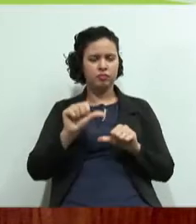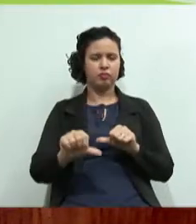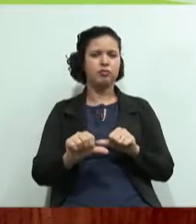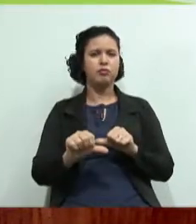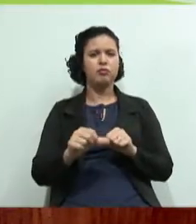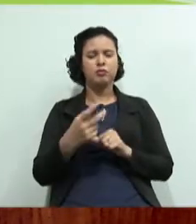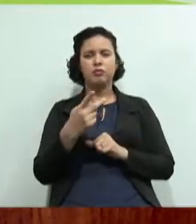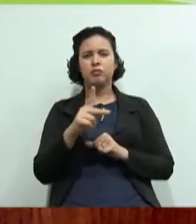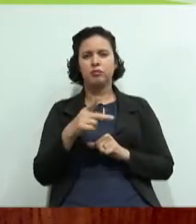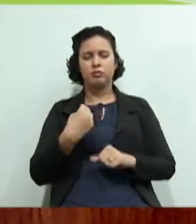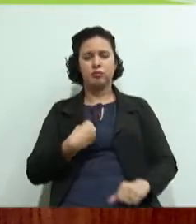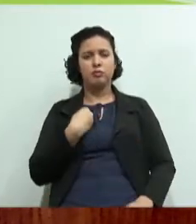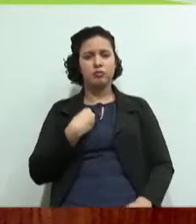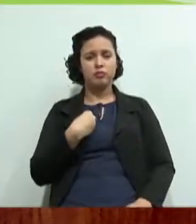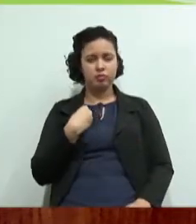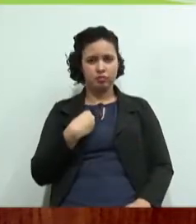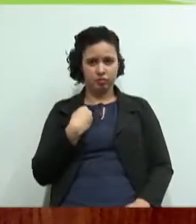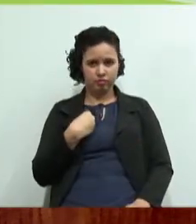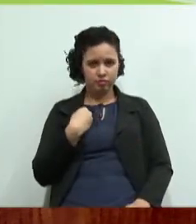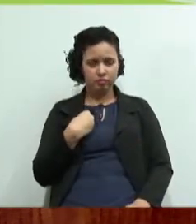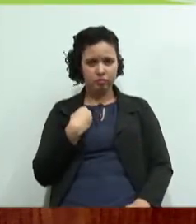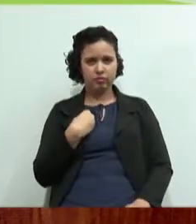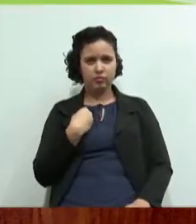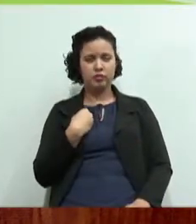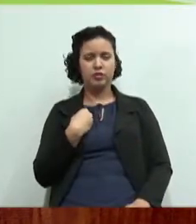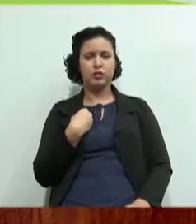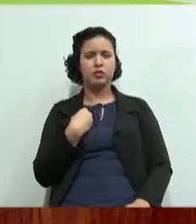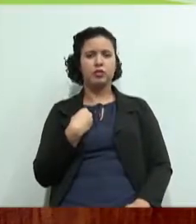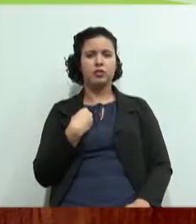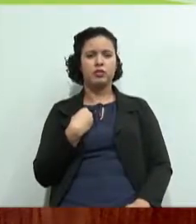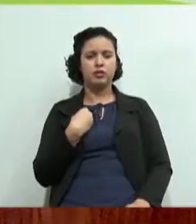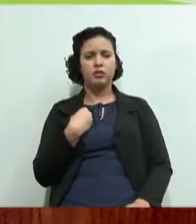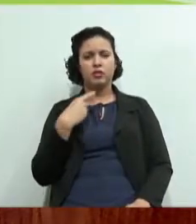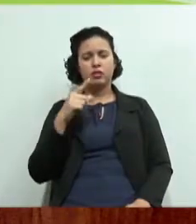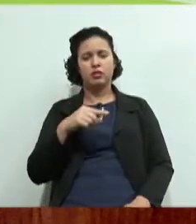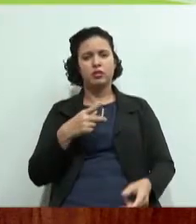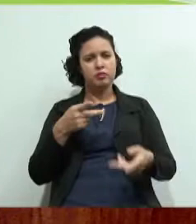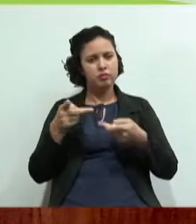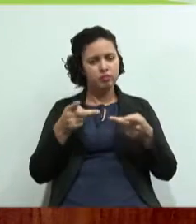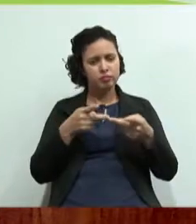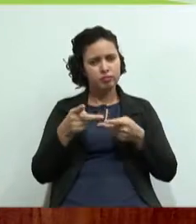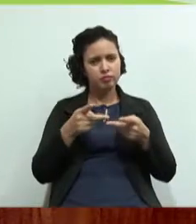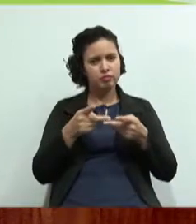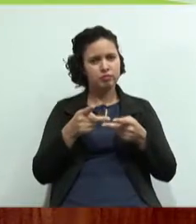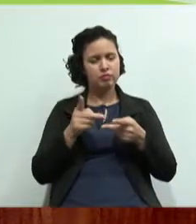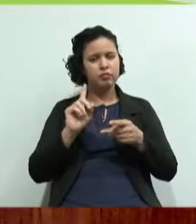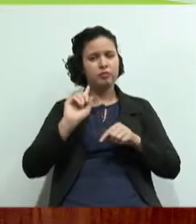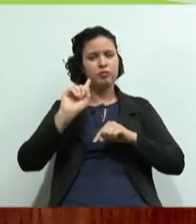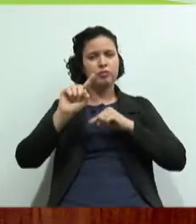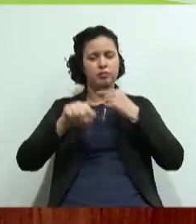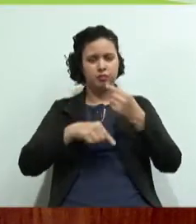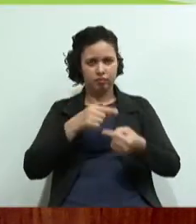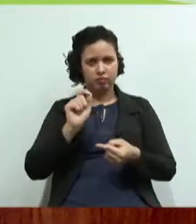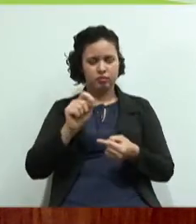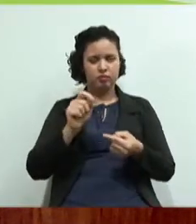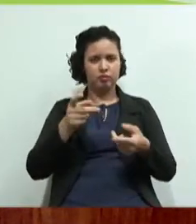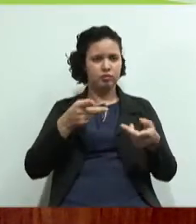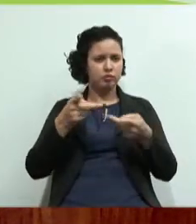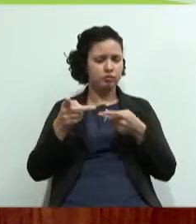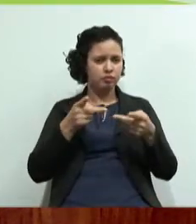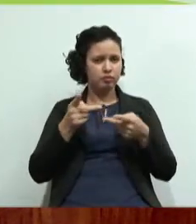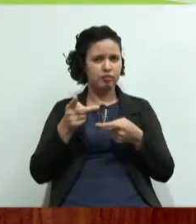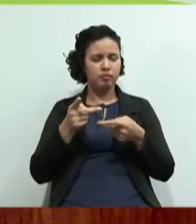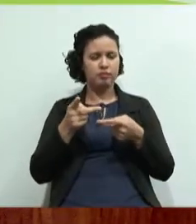suas vidas, acreditam na transformação e na realização dos seus projetos a partir desse plano. Então, na medida do